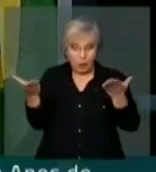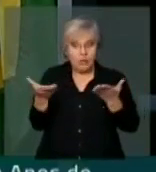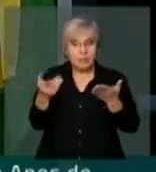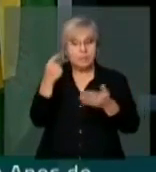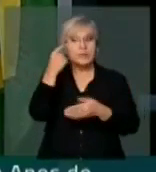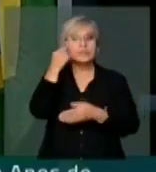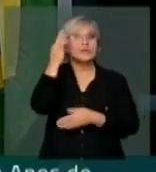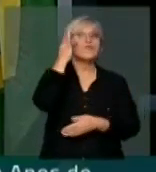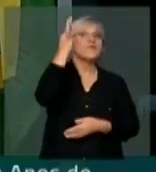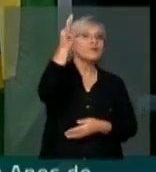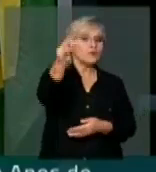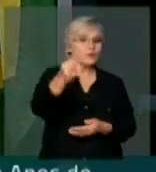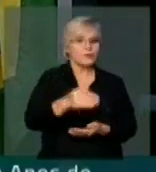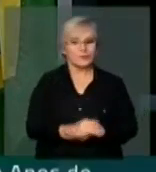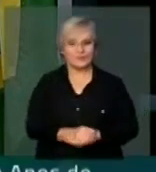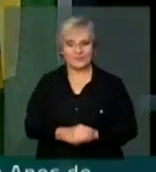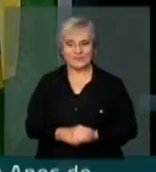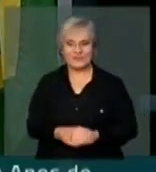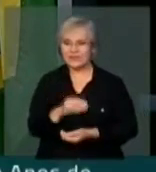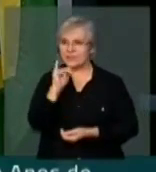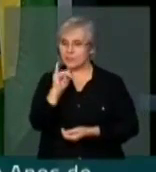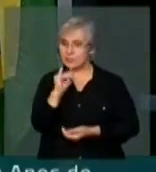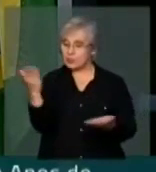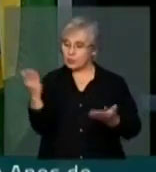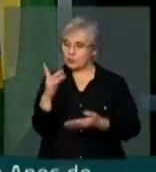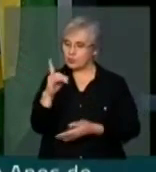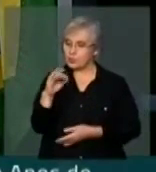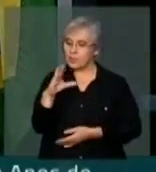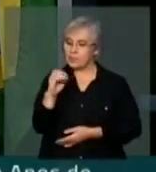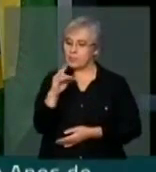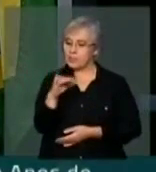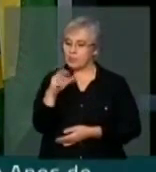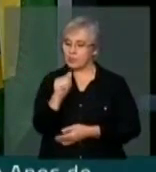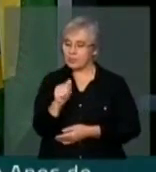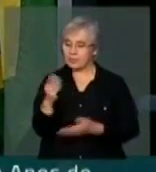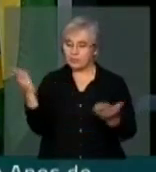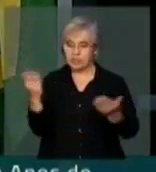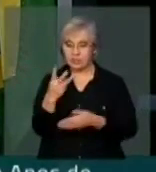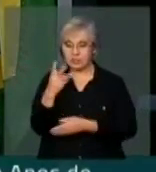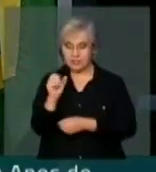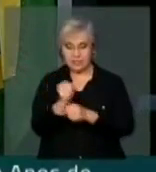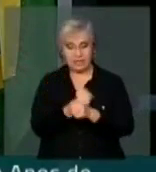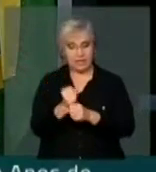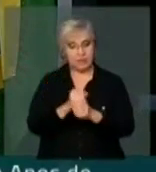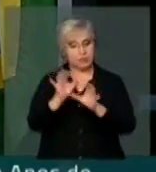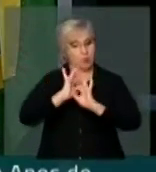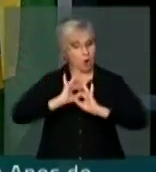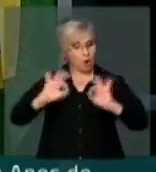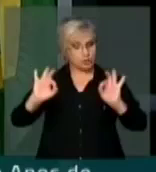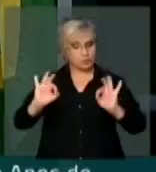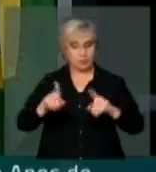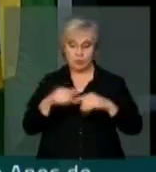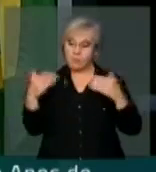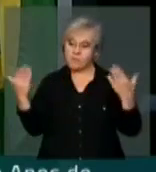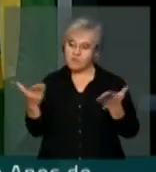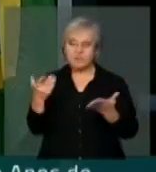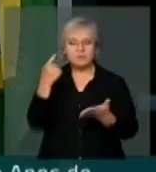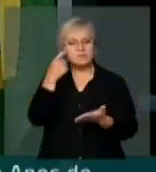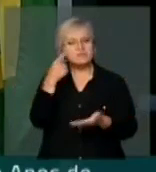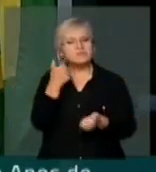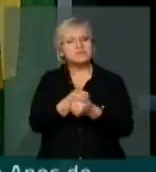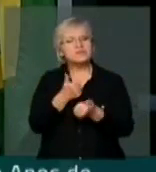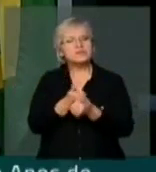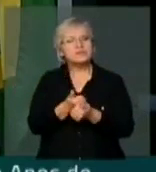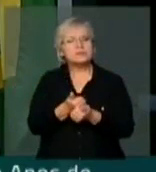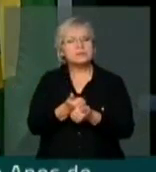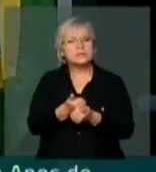futuro. Se a democracia completa 30 anos, ótimo, mas agora é hora de perguntar: e